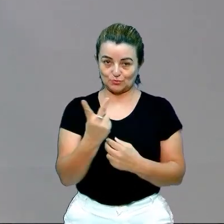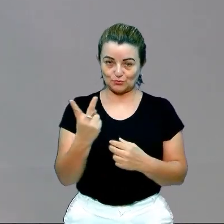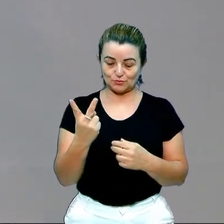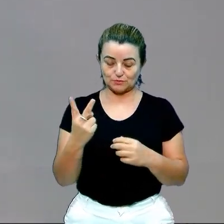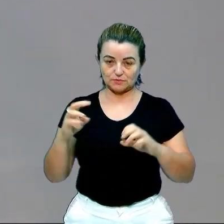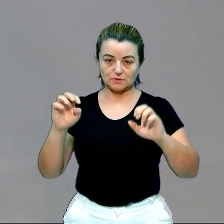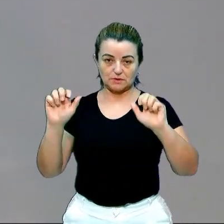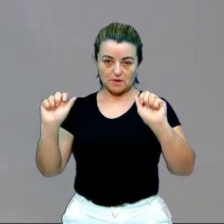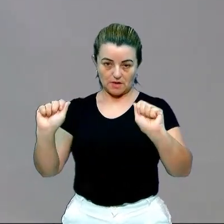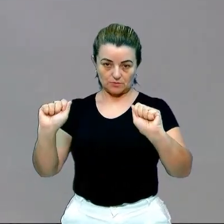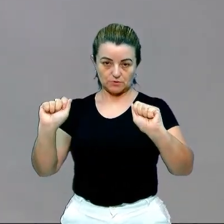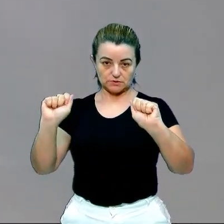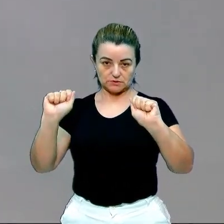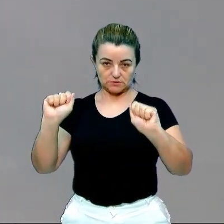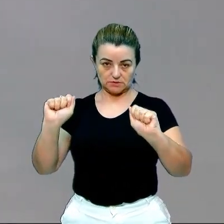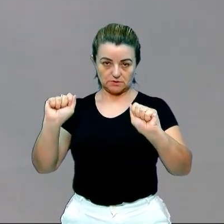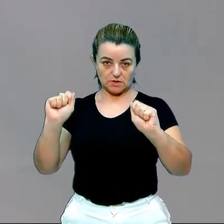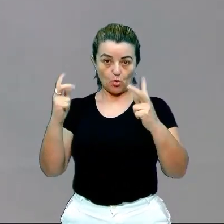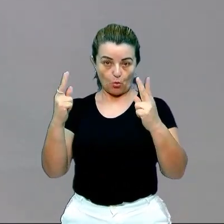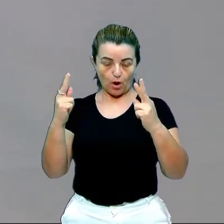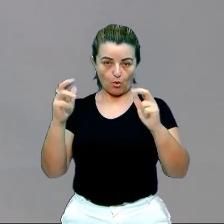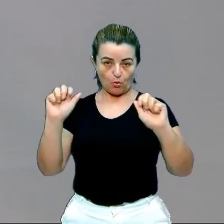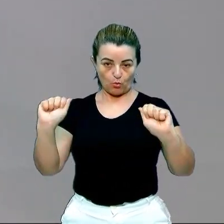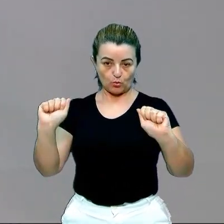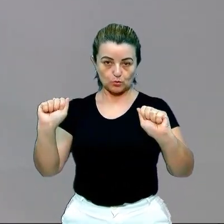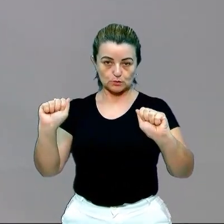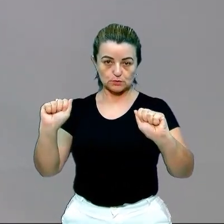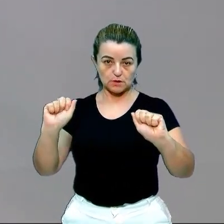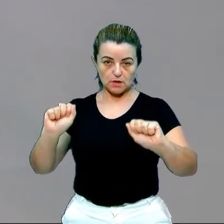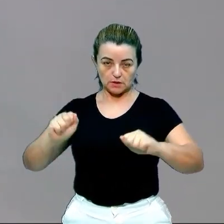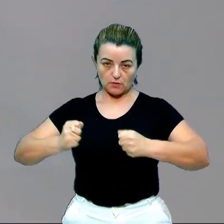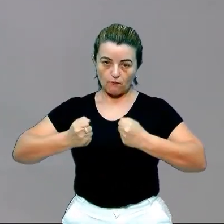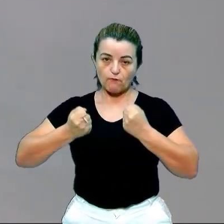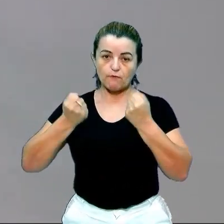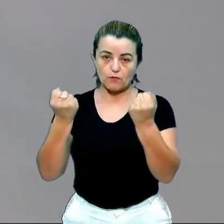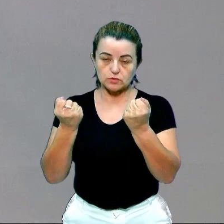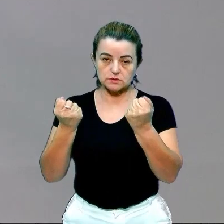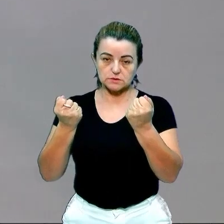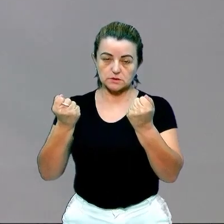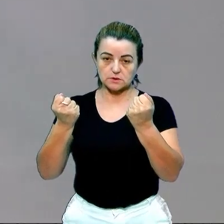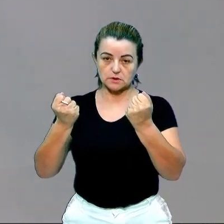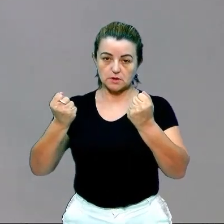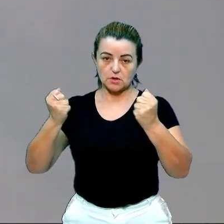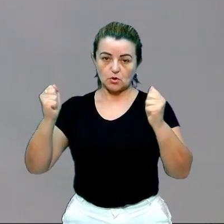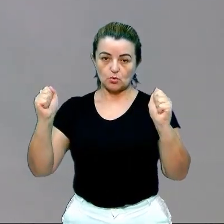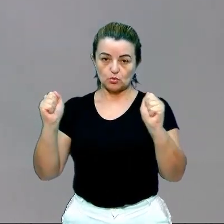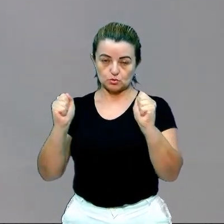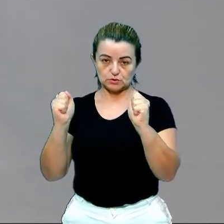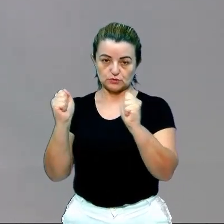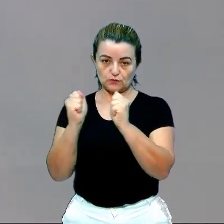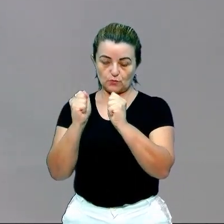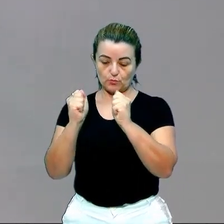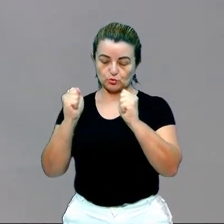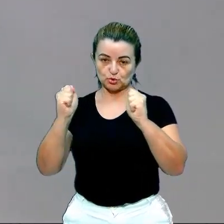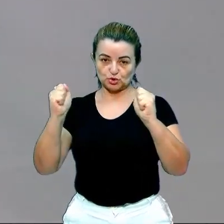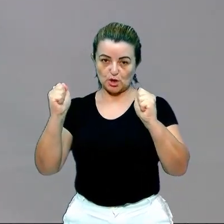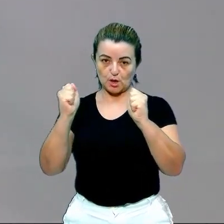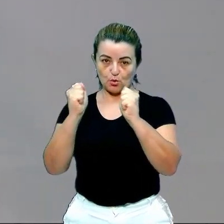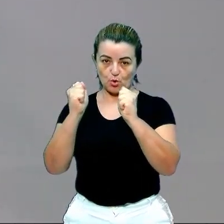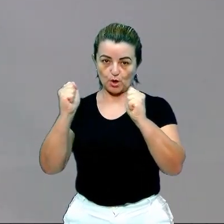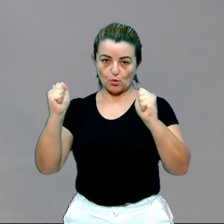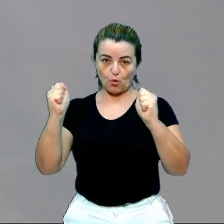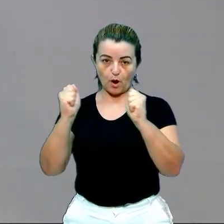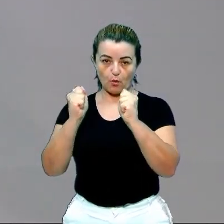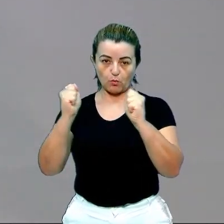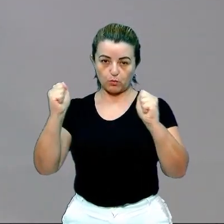assim? Se esse átomo é igual a esse e ambos têm a mesma força, então o sentido que eles vão puxar o elétron é o